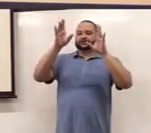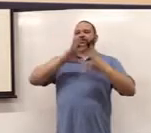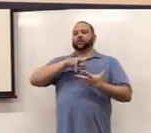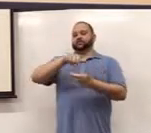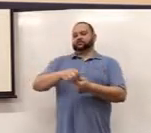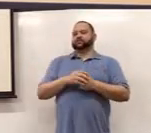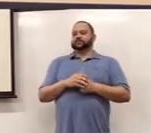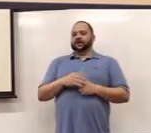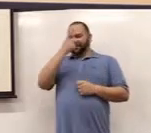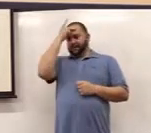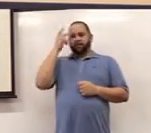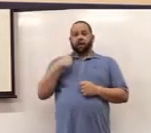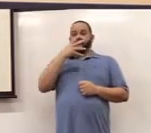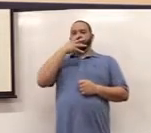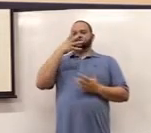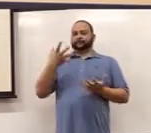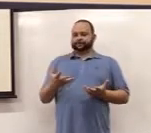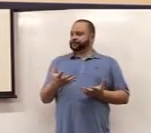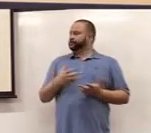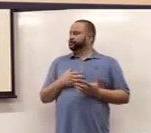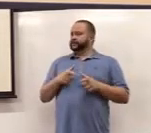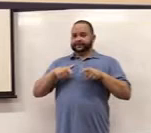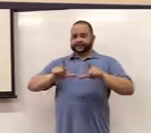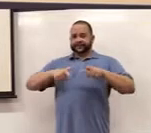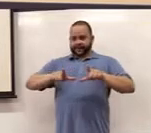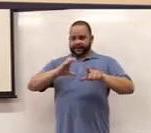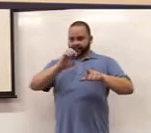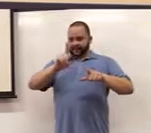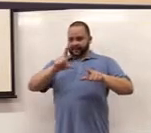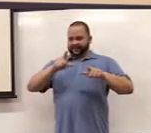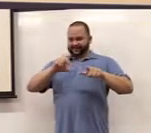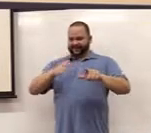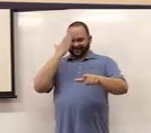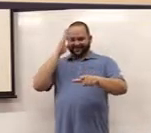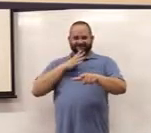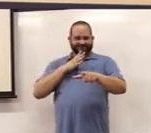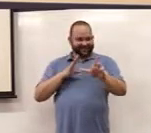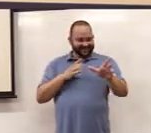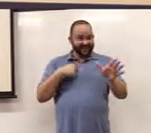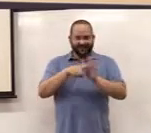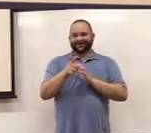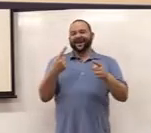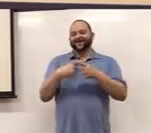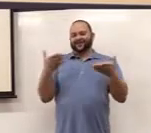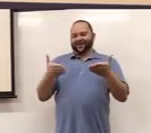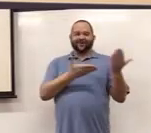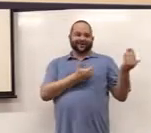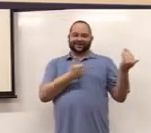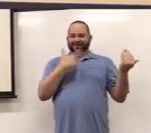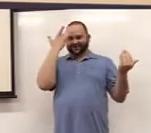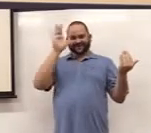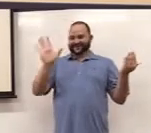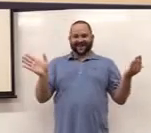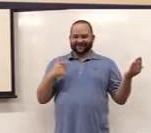O CD, sabe CD? Você sabe o que é um CD? gente tem que perguntar, hoje em dia o CD está caindo